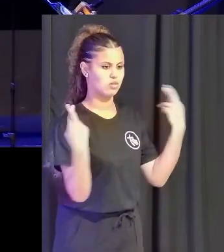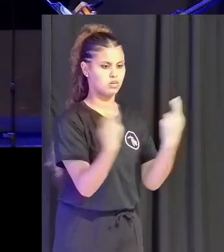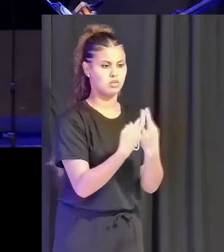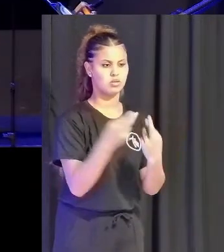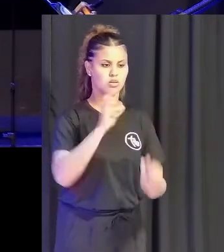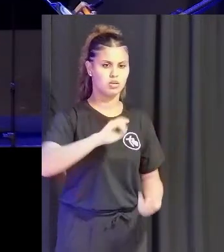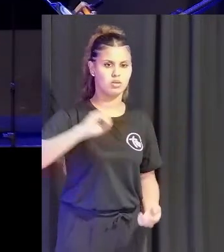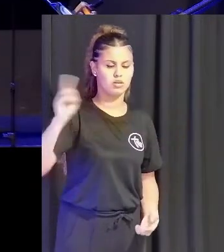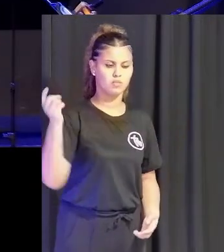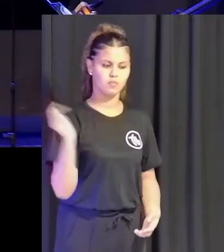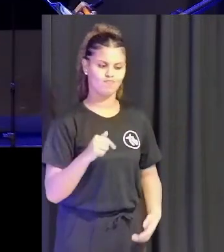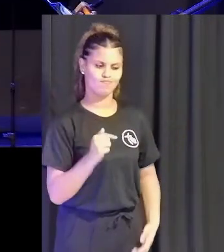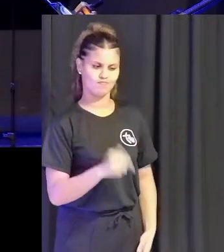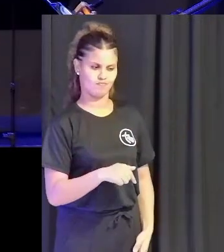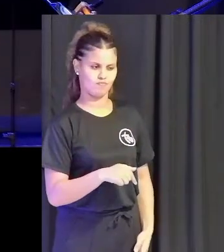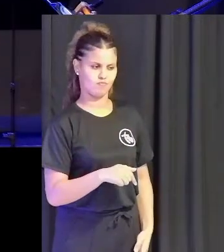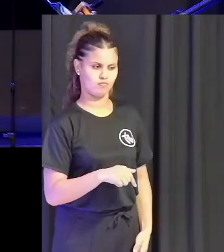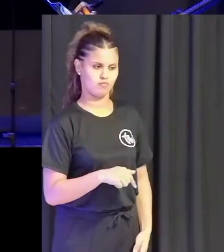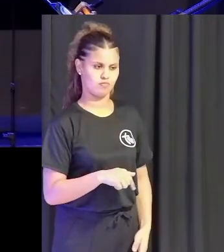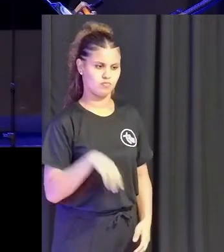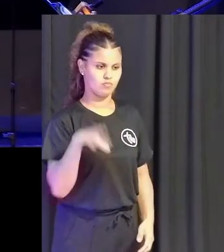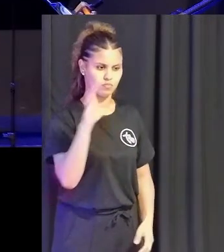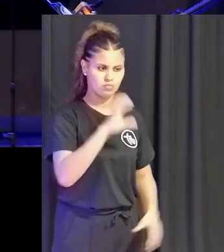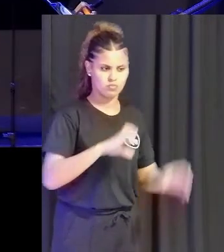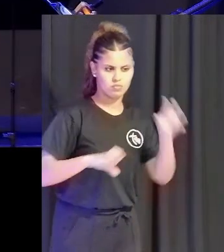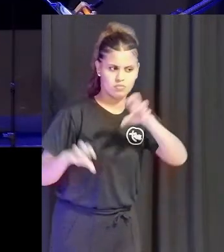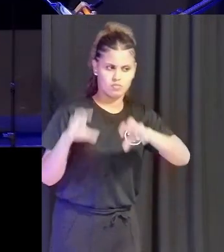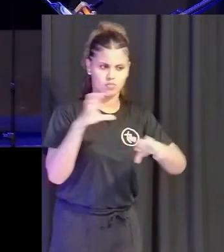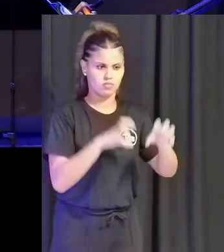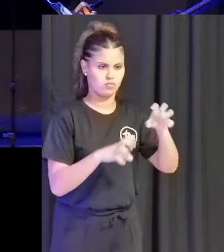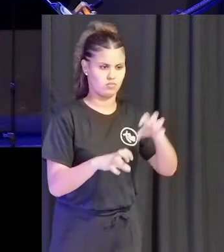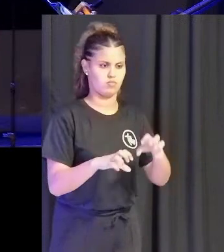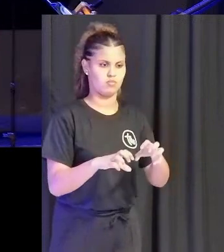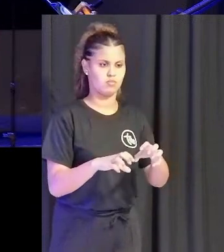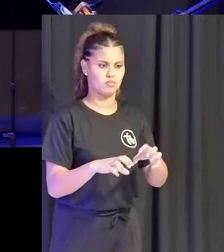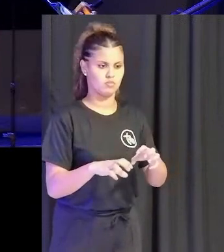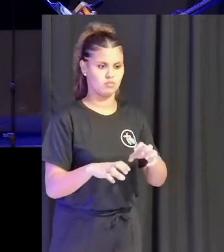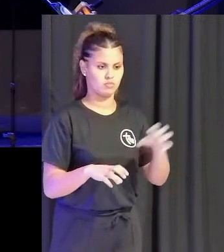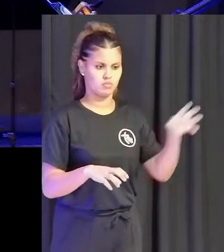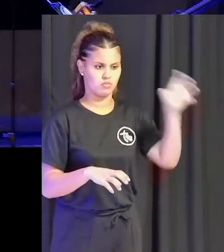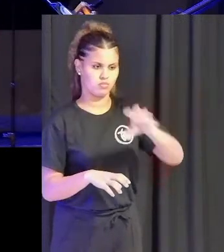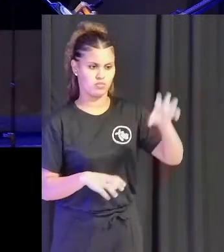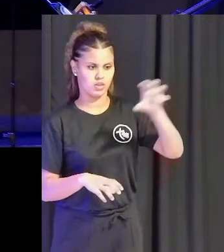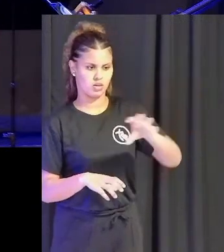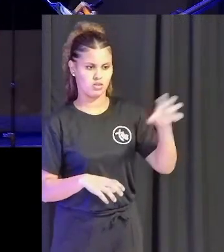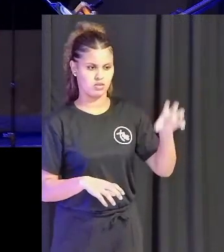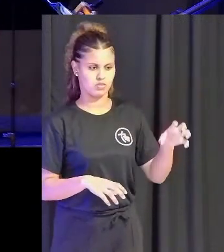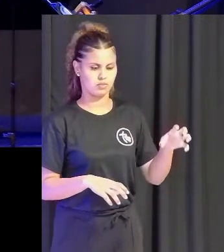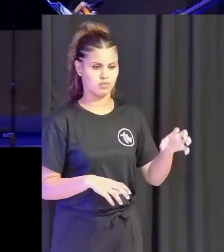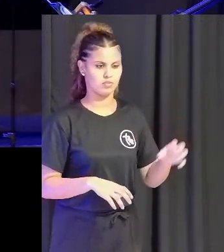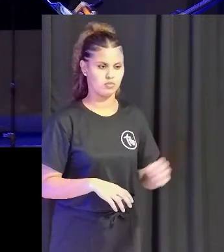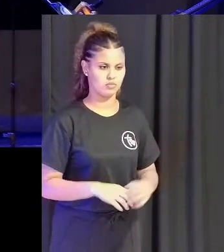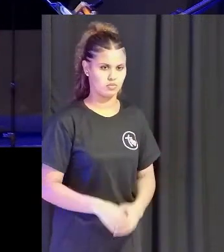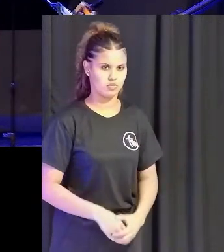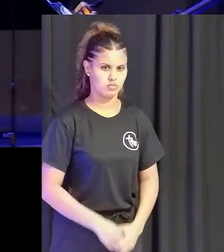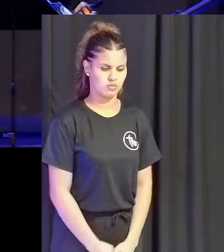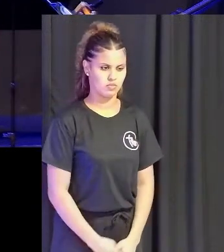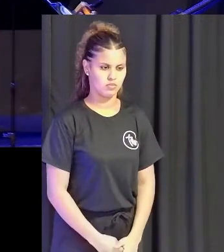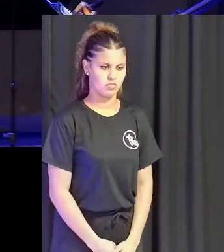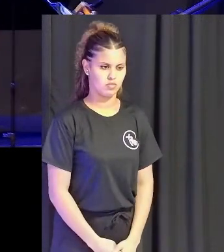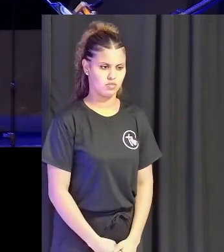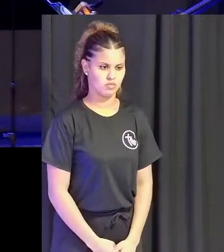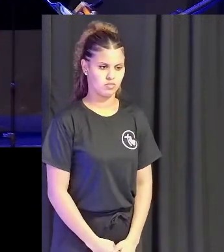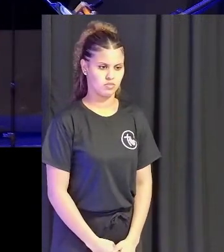Senhor continue abençoando hoje e no futuro a PIB de São Leopoldo. Que